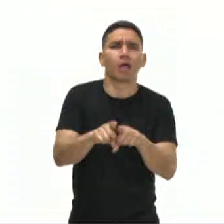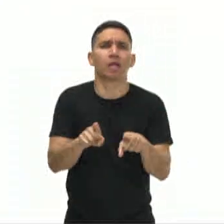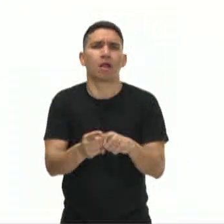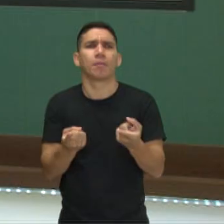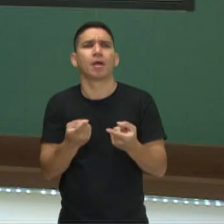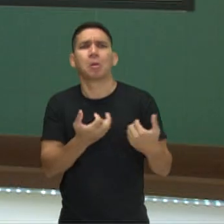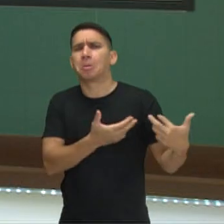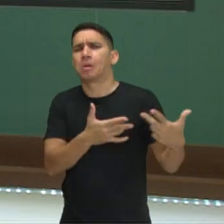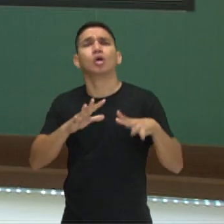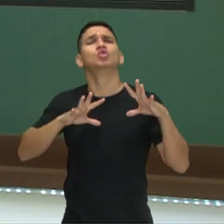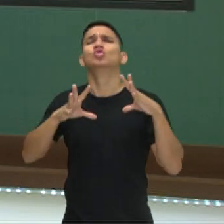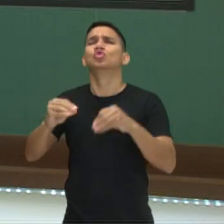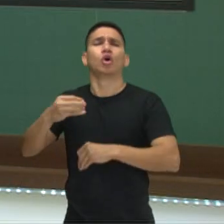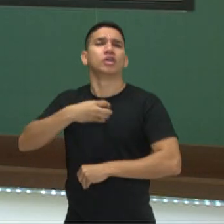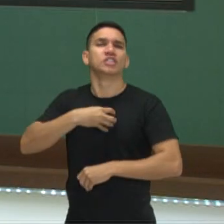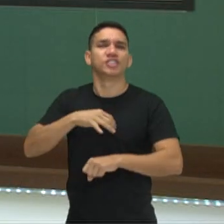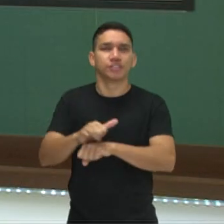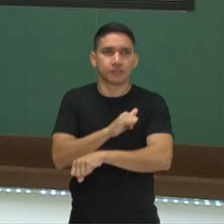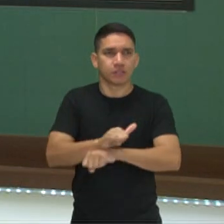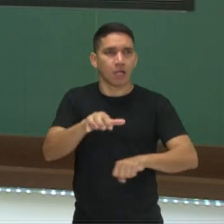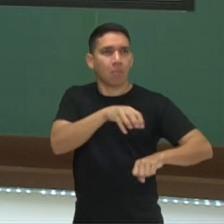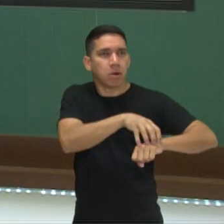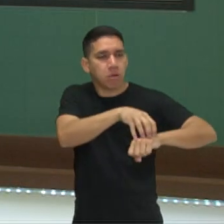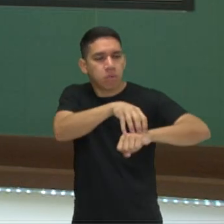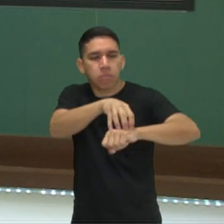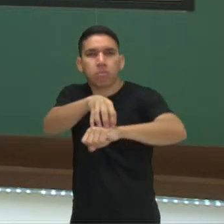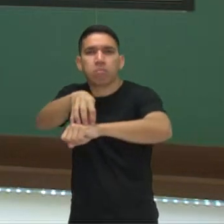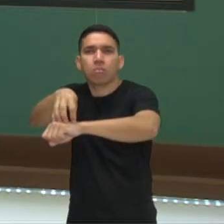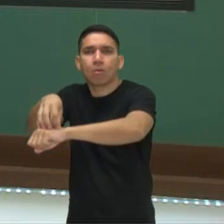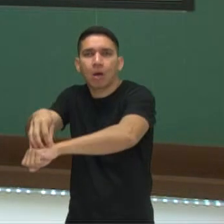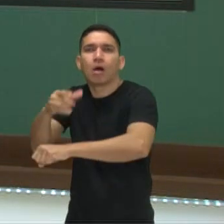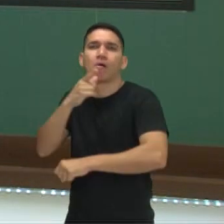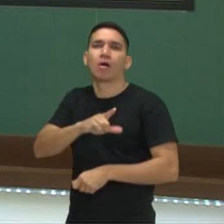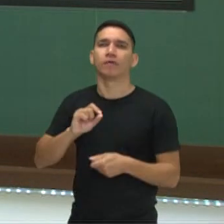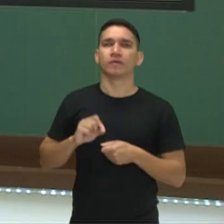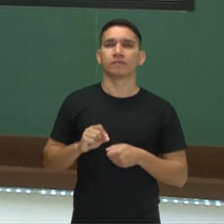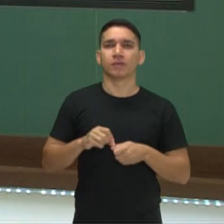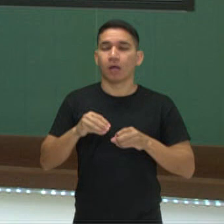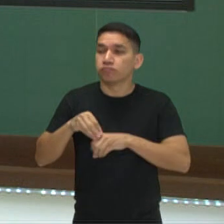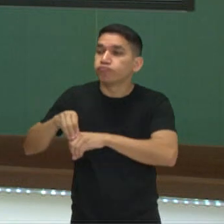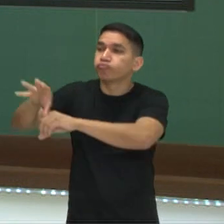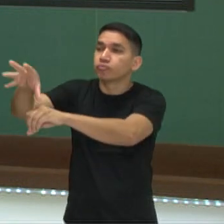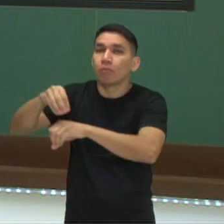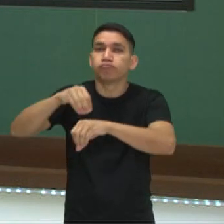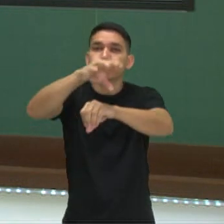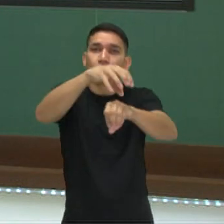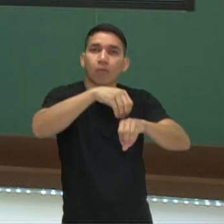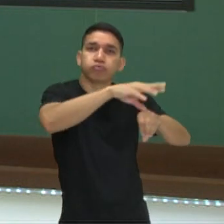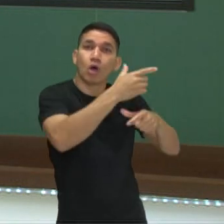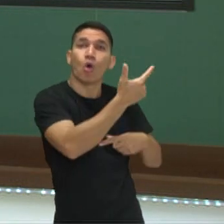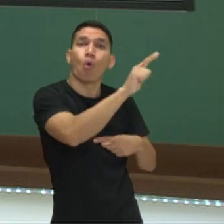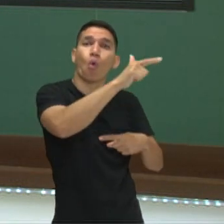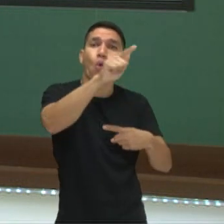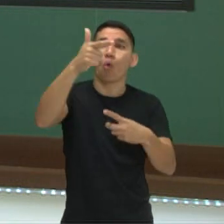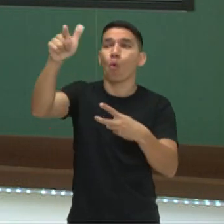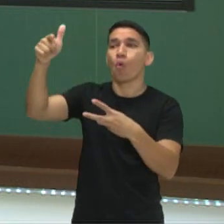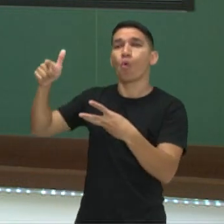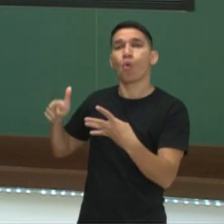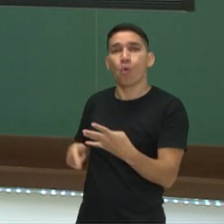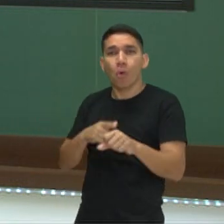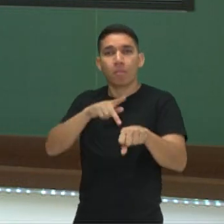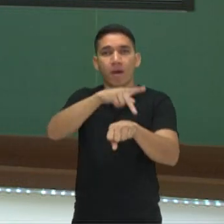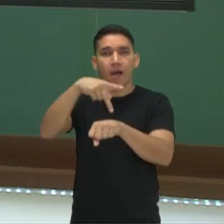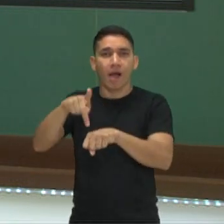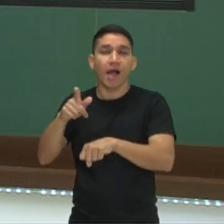todos os meios de transportes possíveis e são enviados para os outros países como forma de